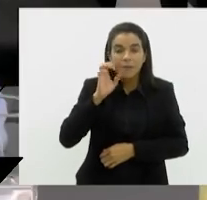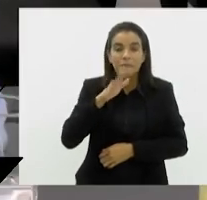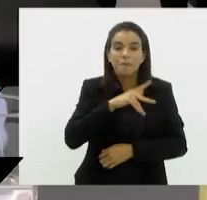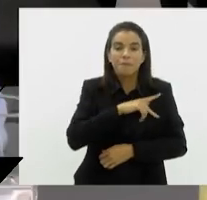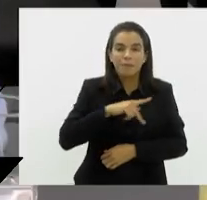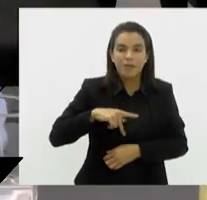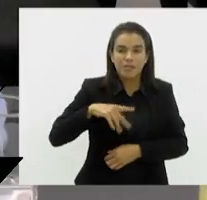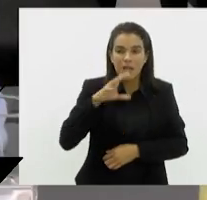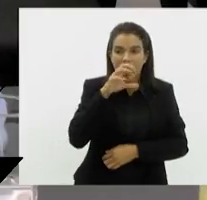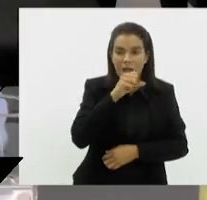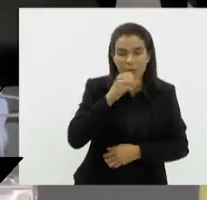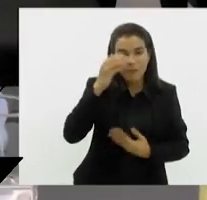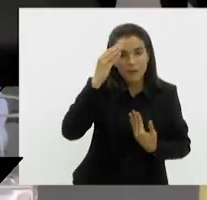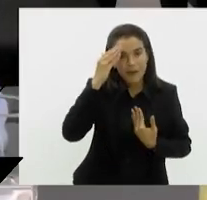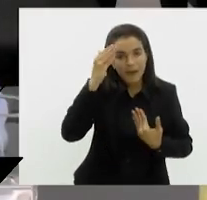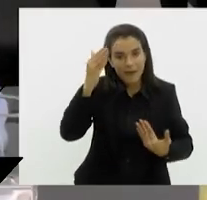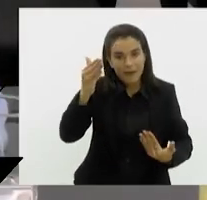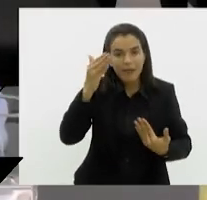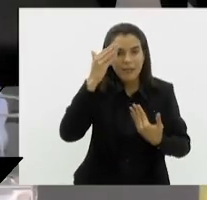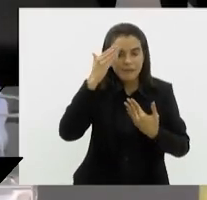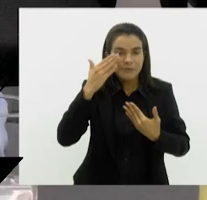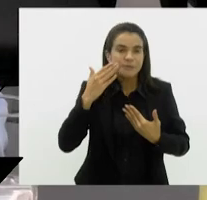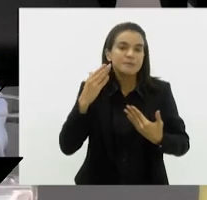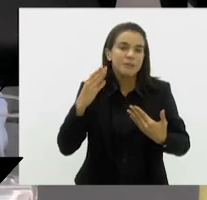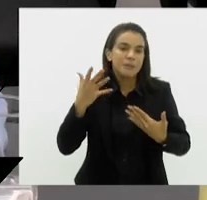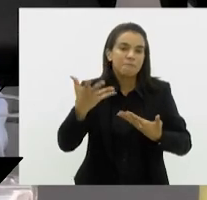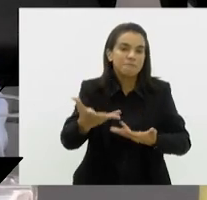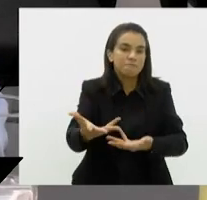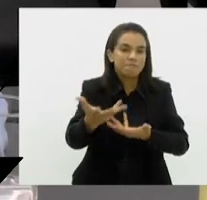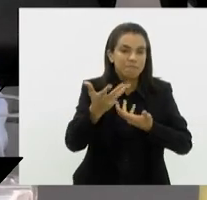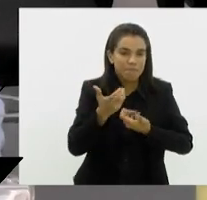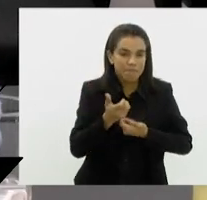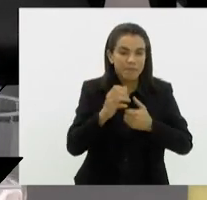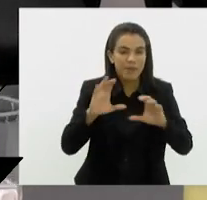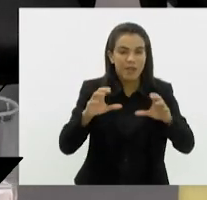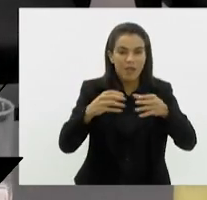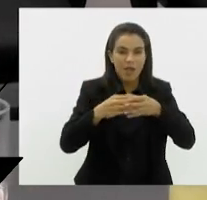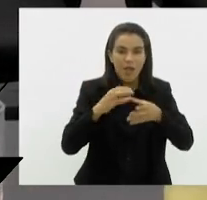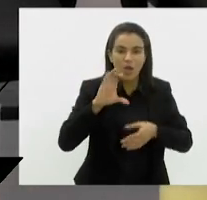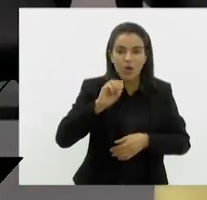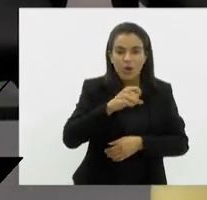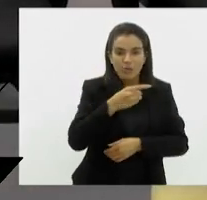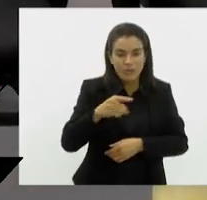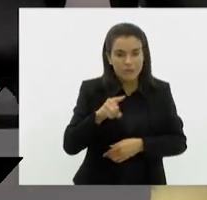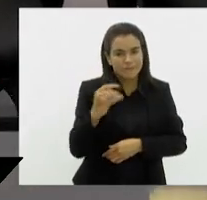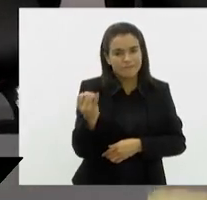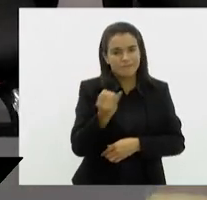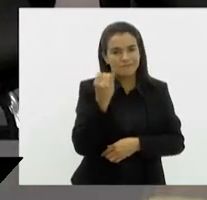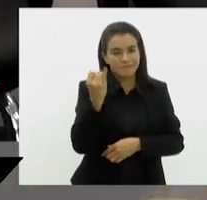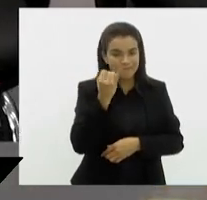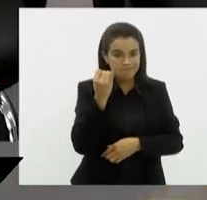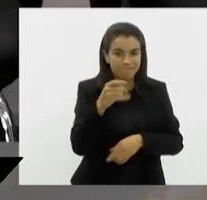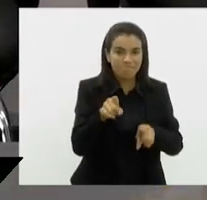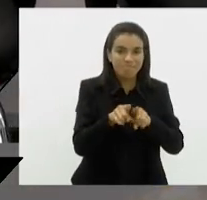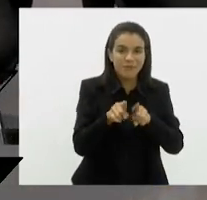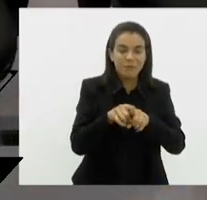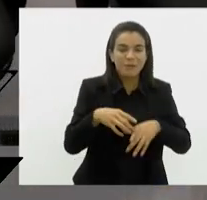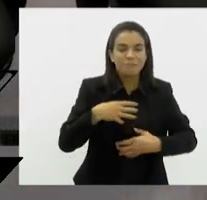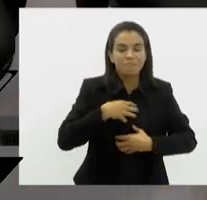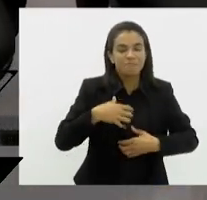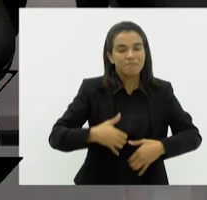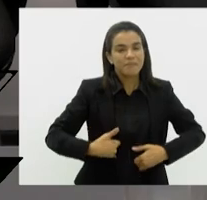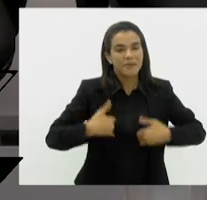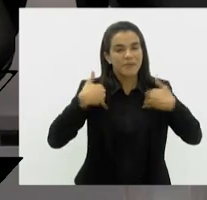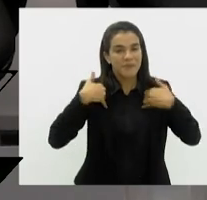Presidente, rapidamente, só para agradecer a acolhida, as boas-vindas a essa comissão. Seja bem-vinda. Uma comissão importantíssima, dizer que é uma honra,